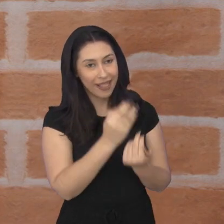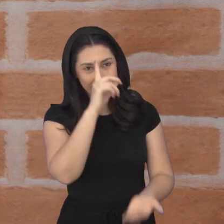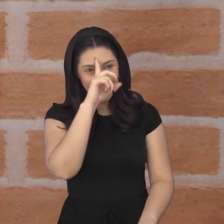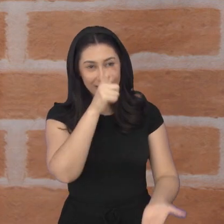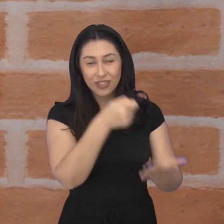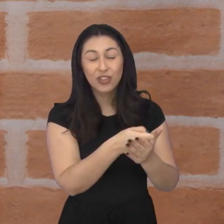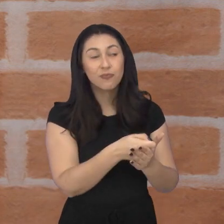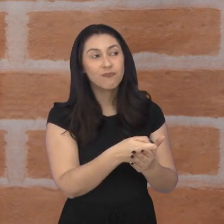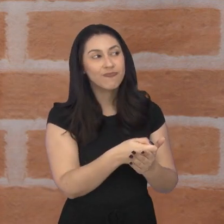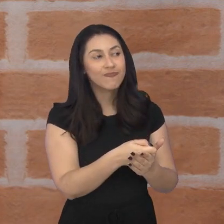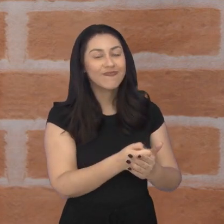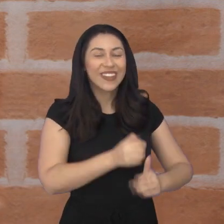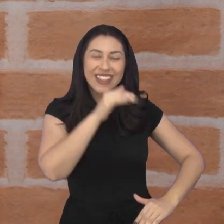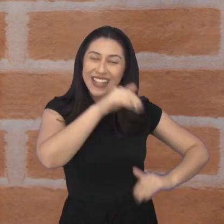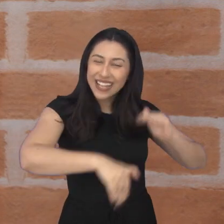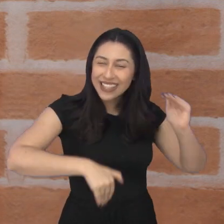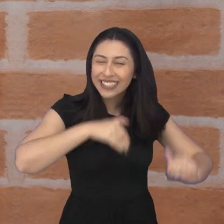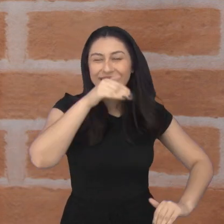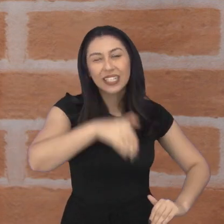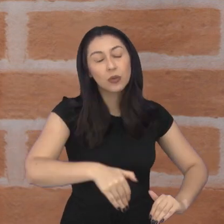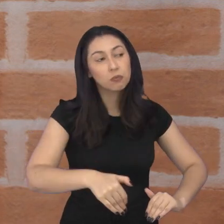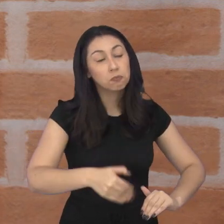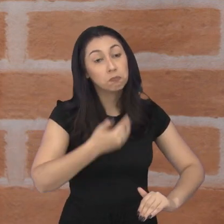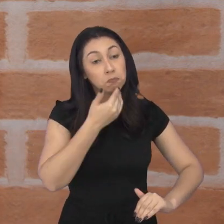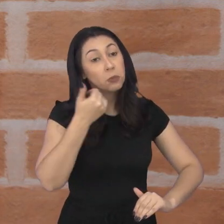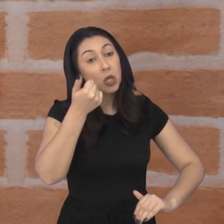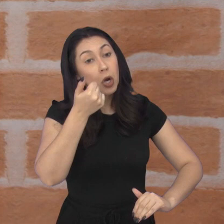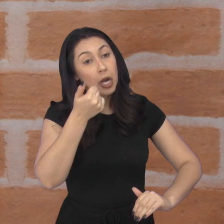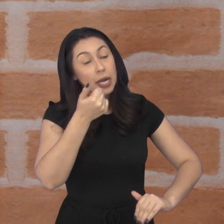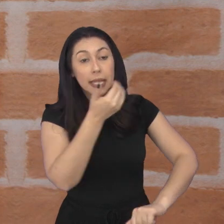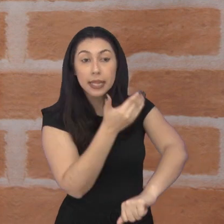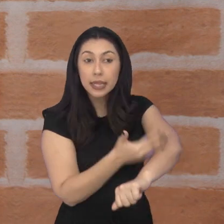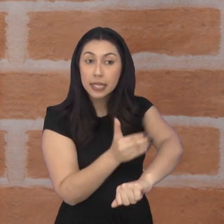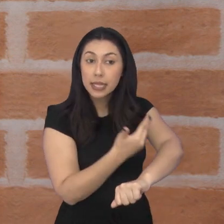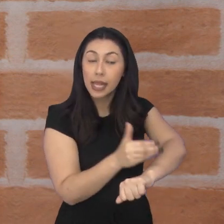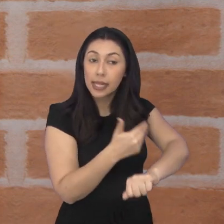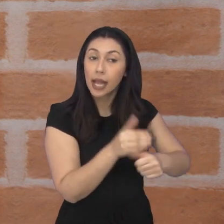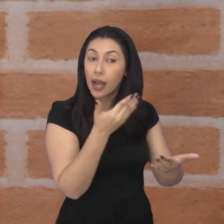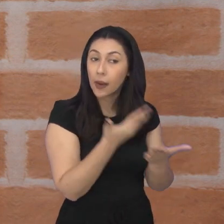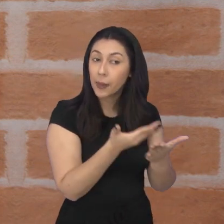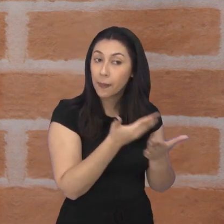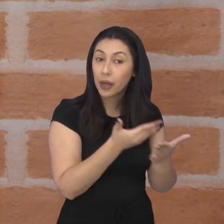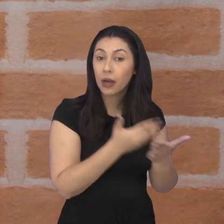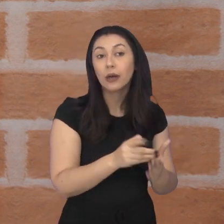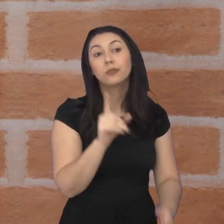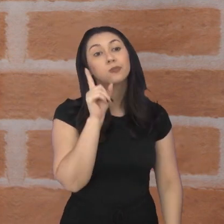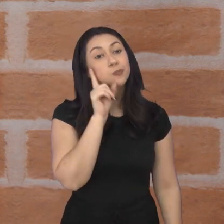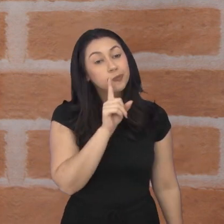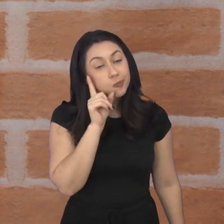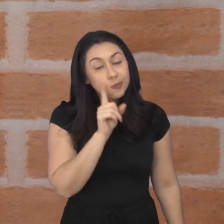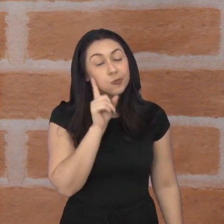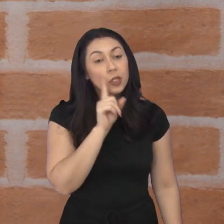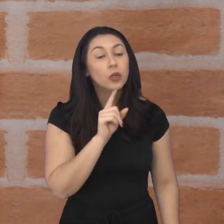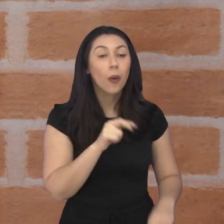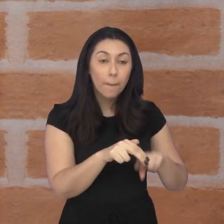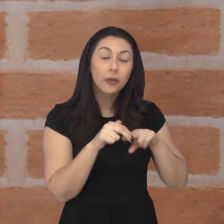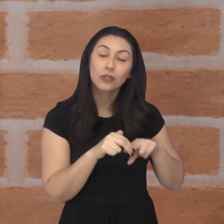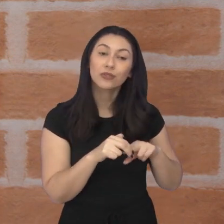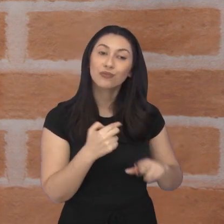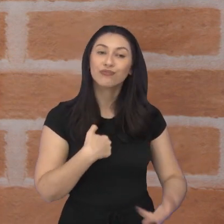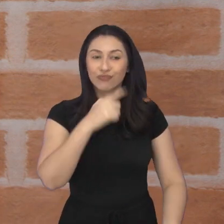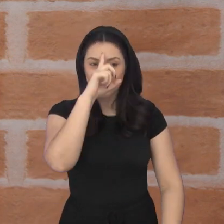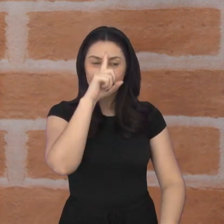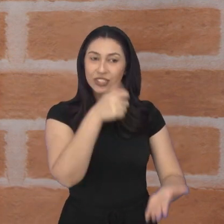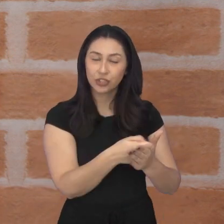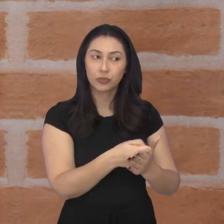da natação, talvez isso, né, treinar e estudar nos Estados Unidos seria um caminho, digamos assim, que eu talvez conseguisse mais resultados. Então, eu optei